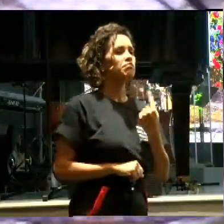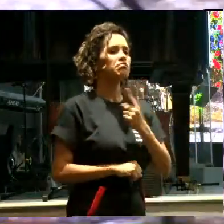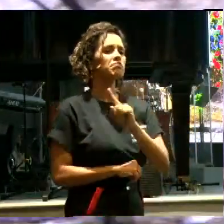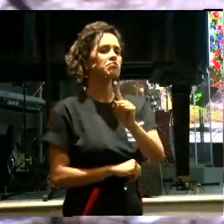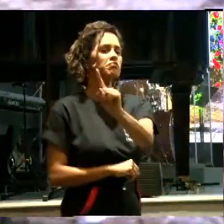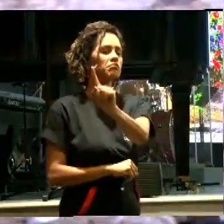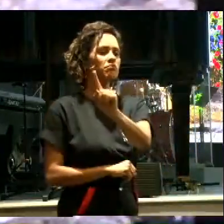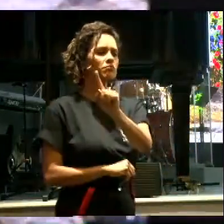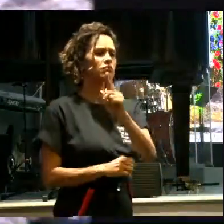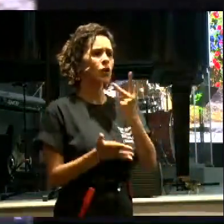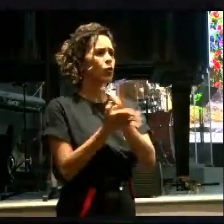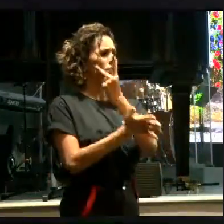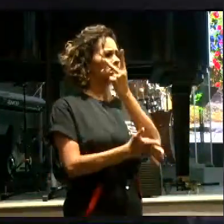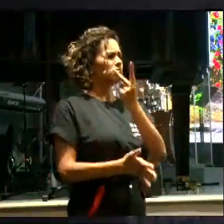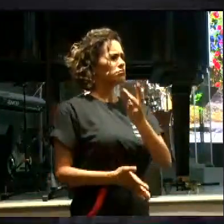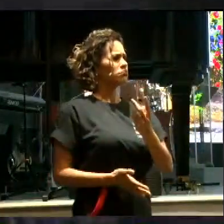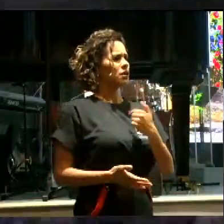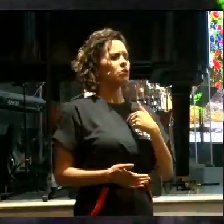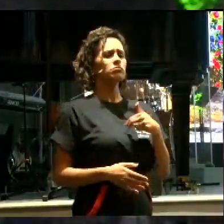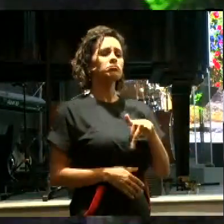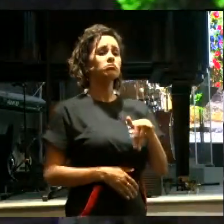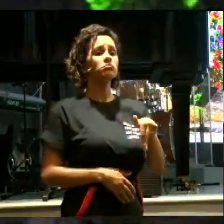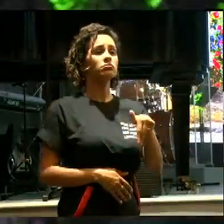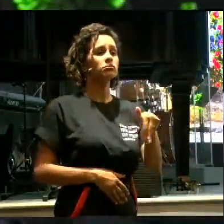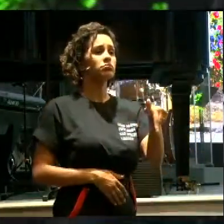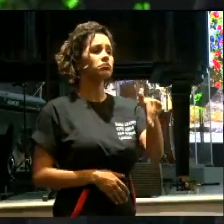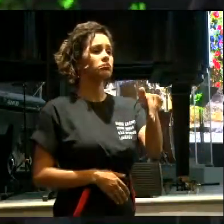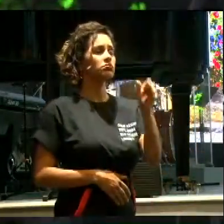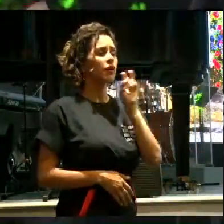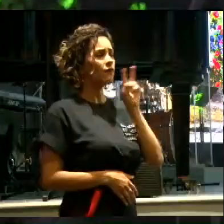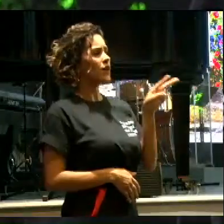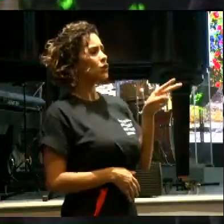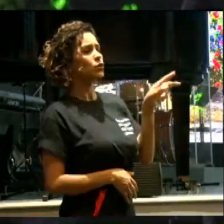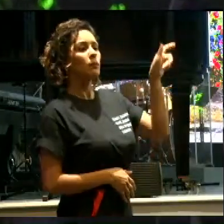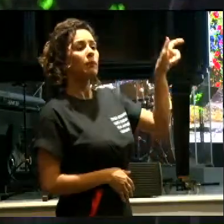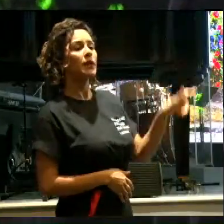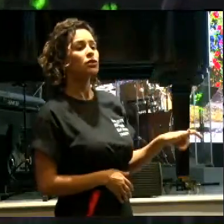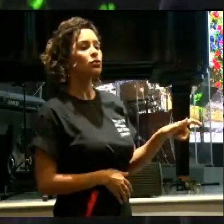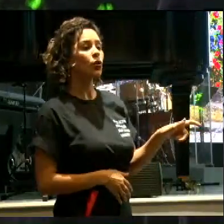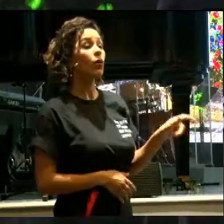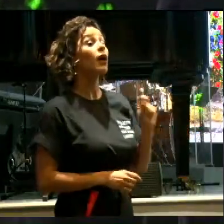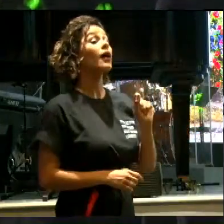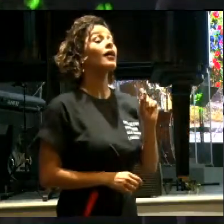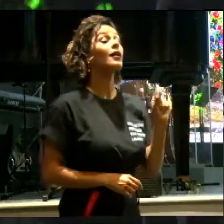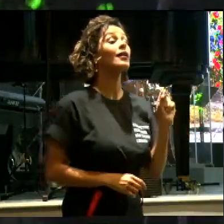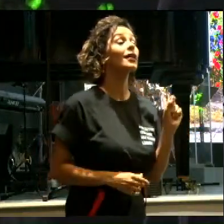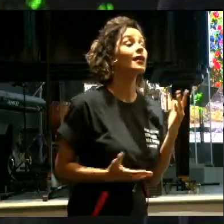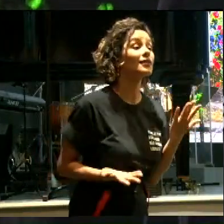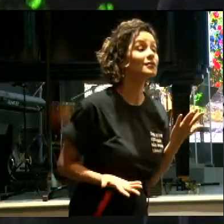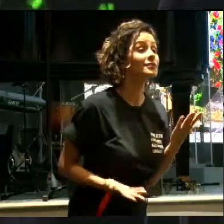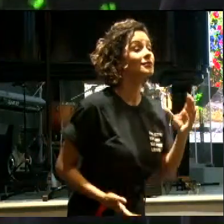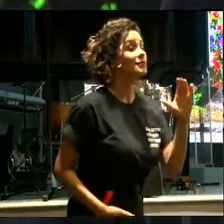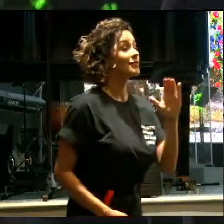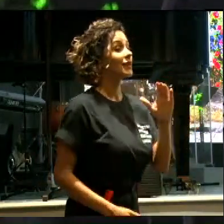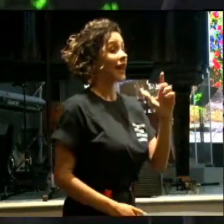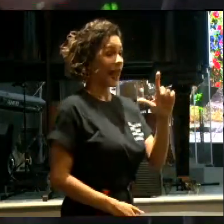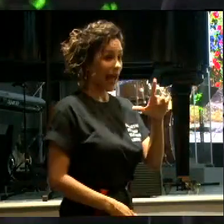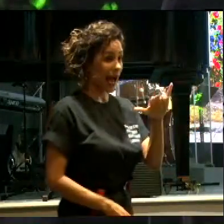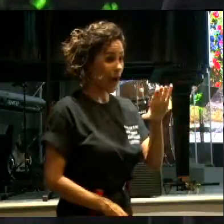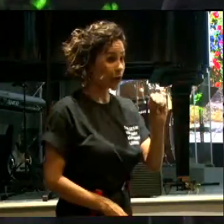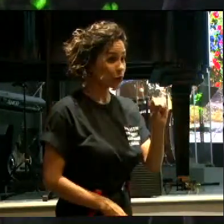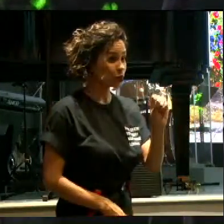do nada, estou andando, caminhando. Quem eu vejo? Quem? Não, gente,